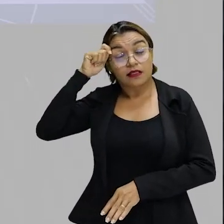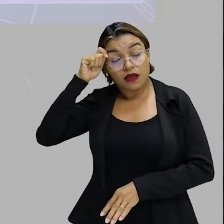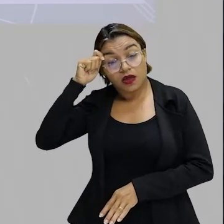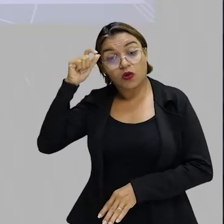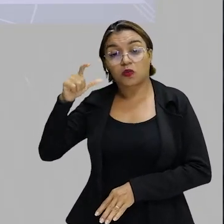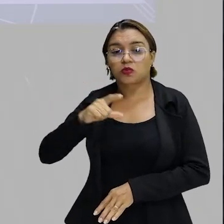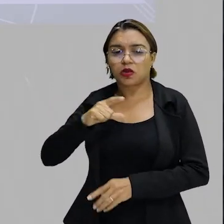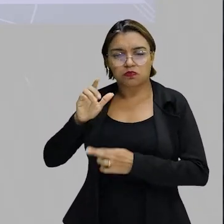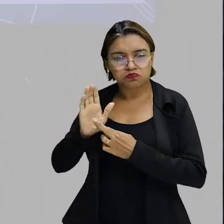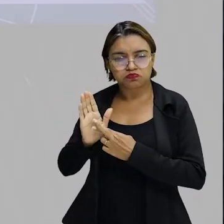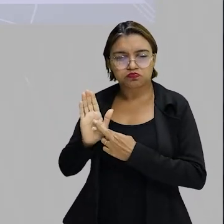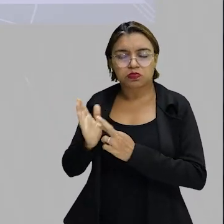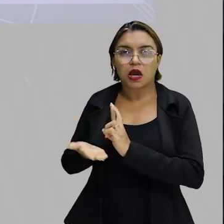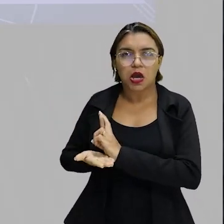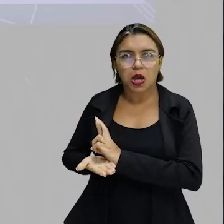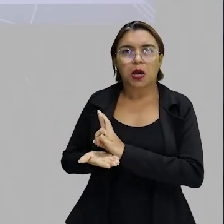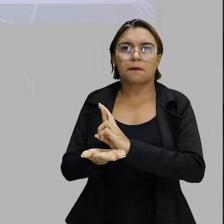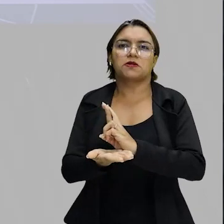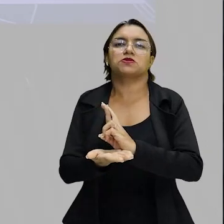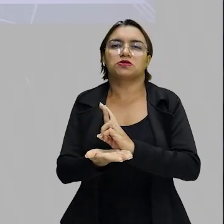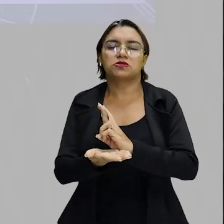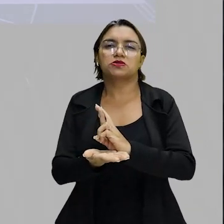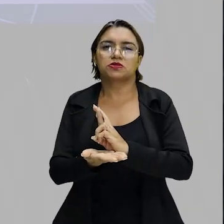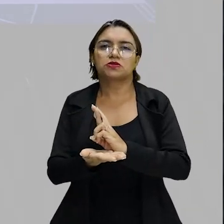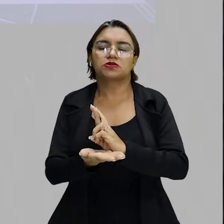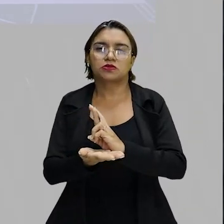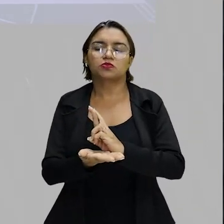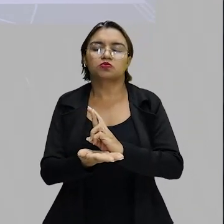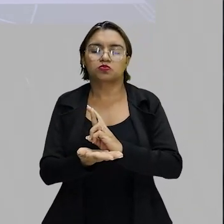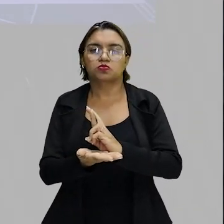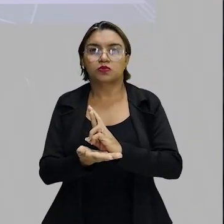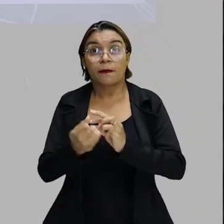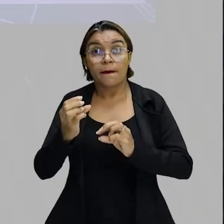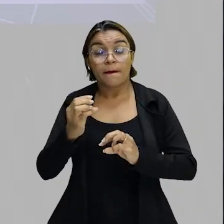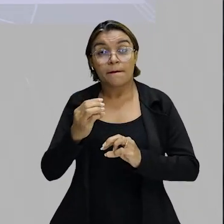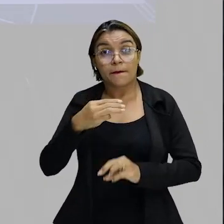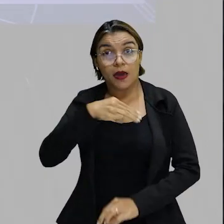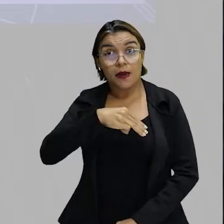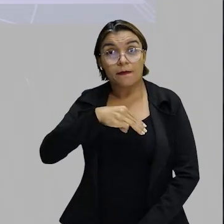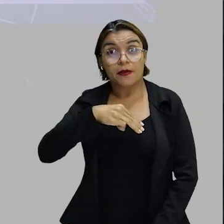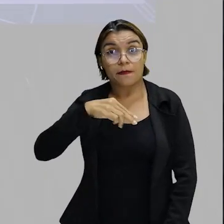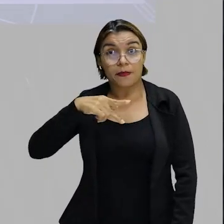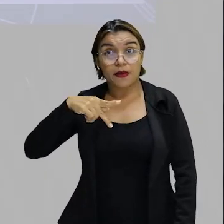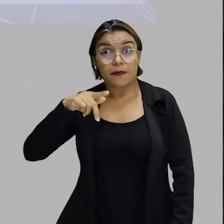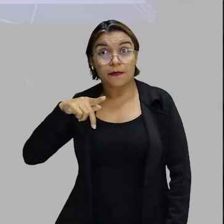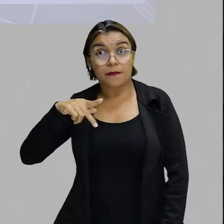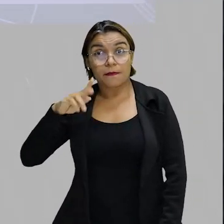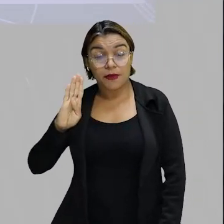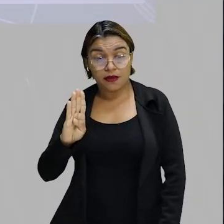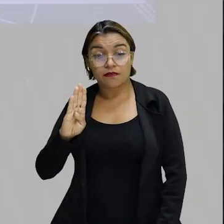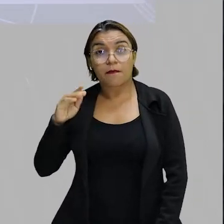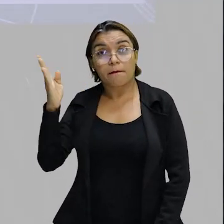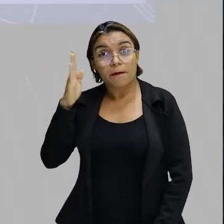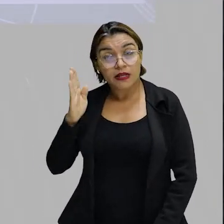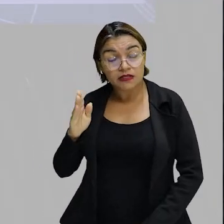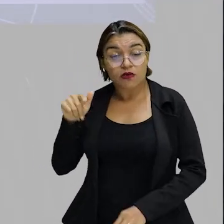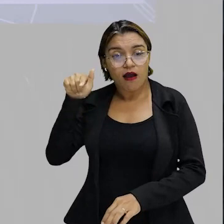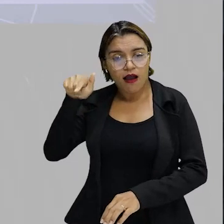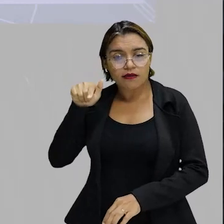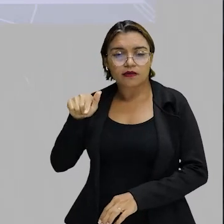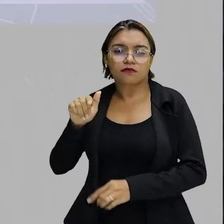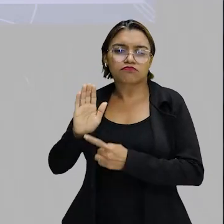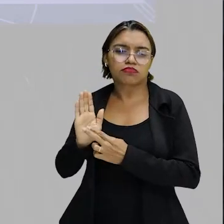grande representatividade, grandes nomes da música popular brasileira, trazendo aqui na arte literária, a